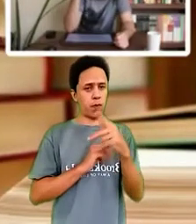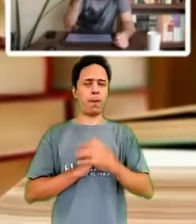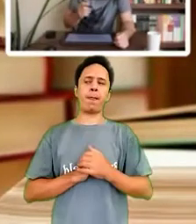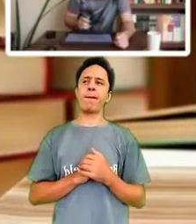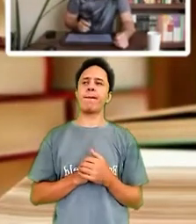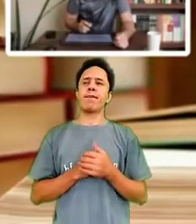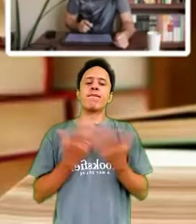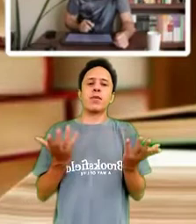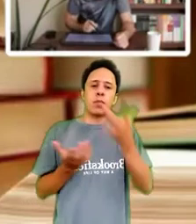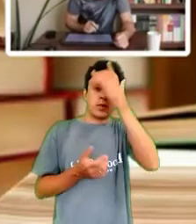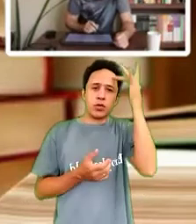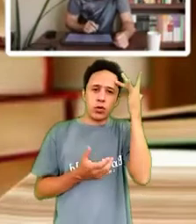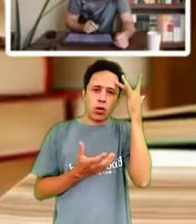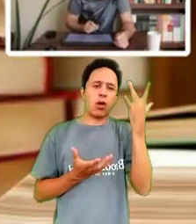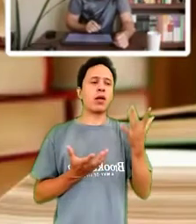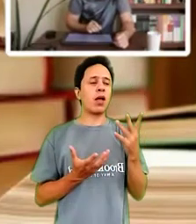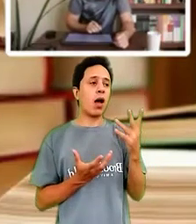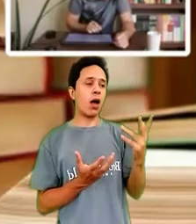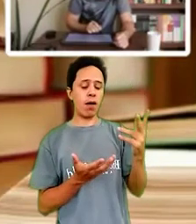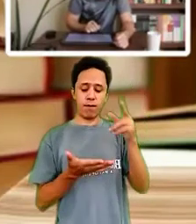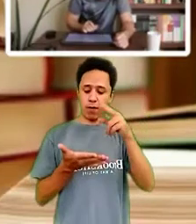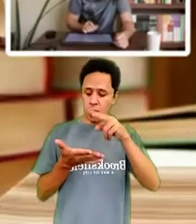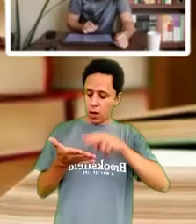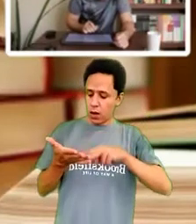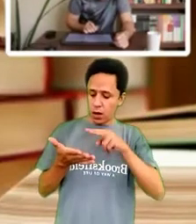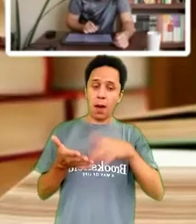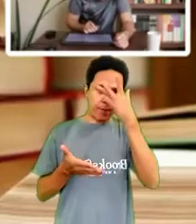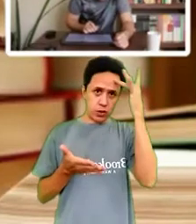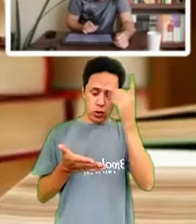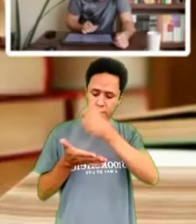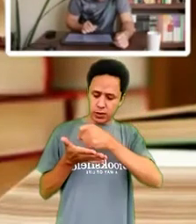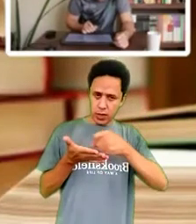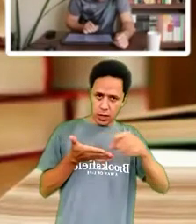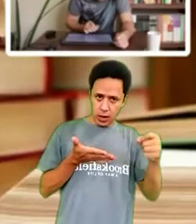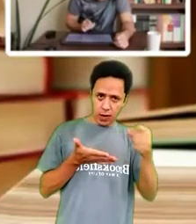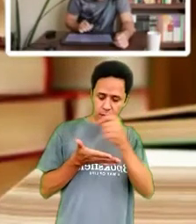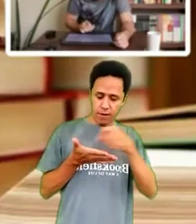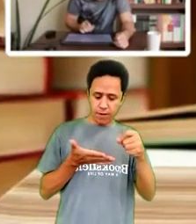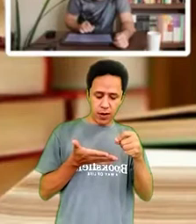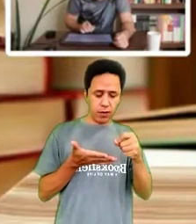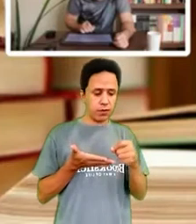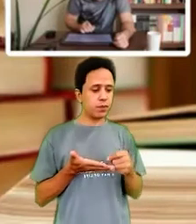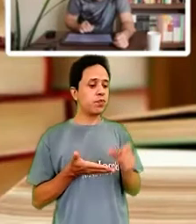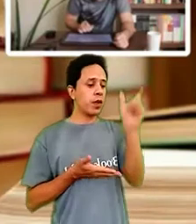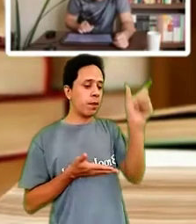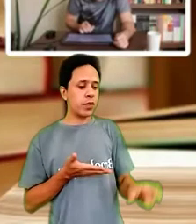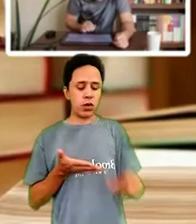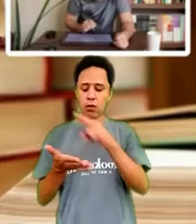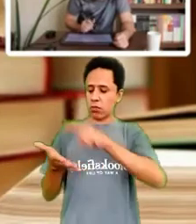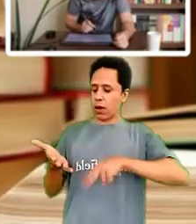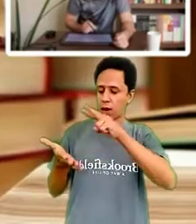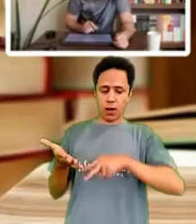suas. Presença de emissor e receptor, ou seja, aquele que escreve para quem